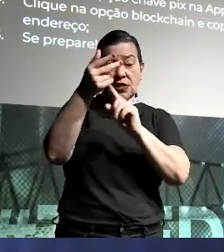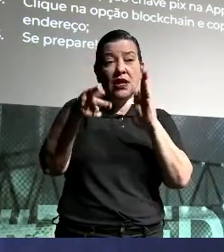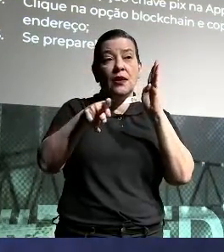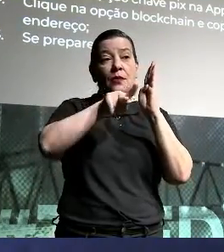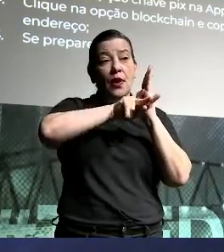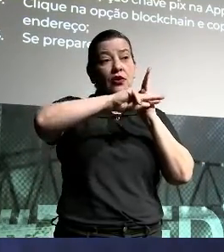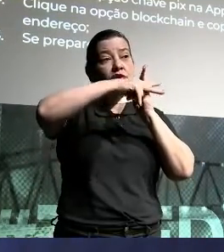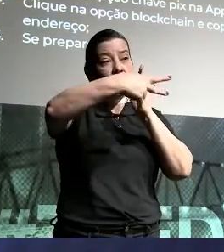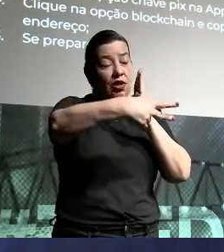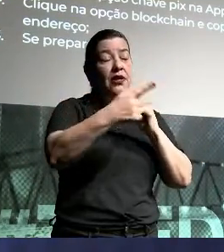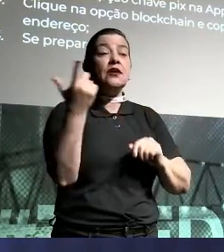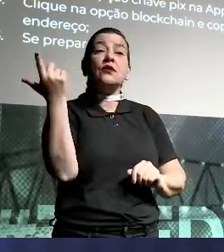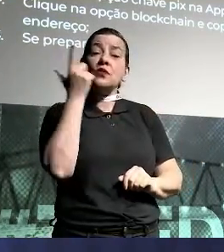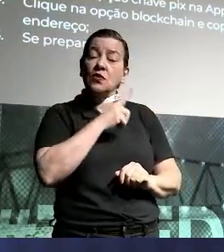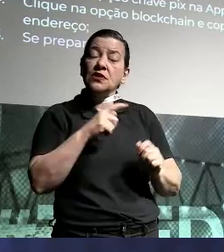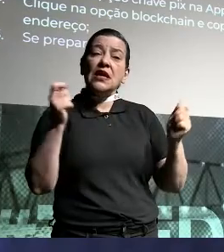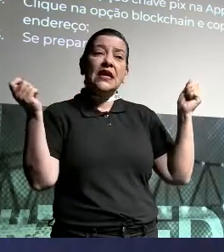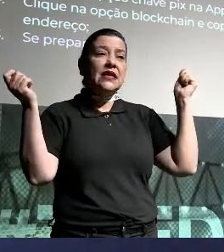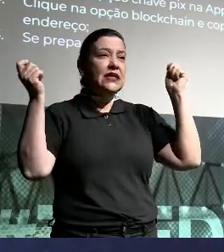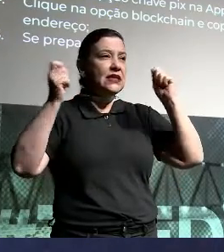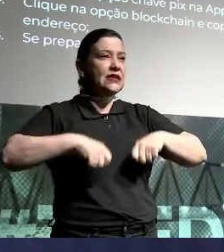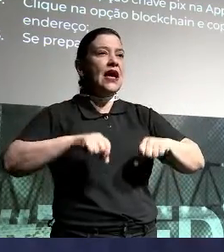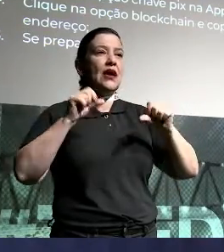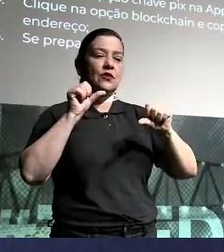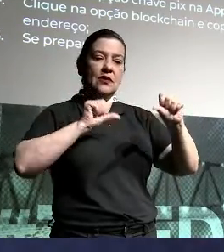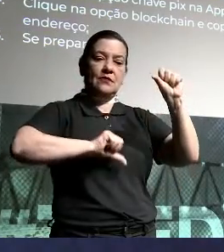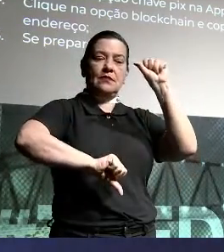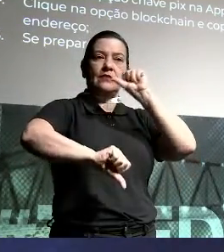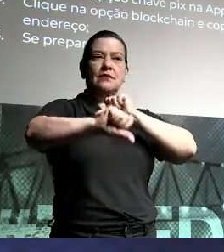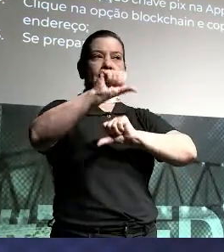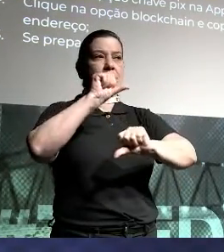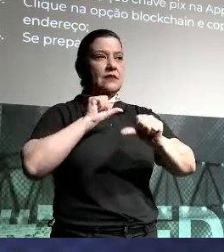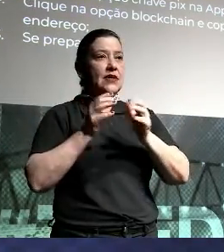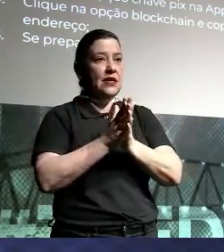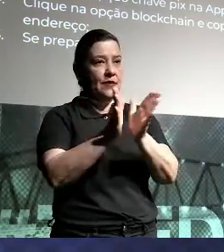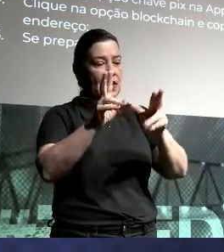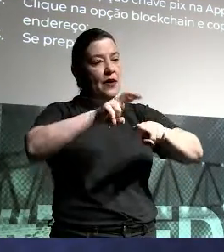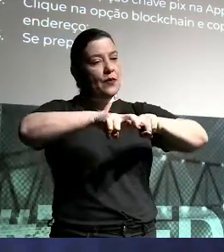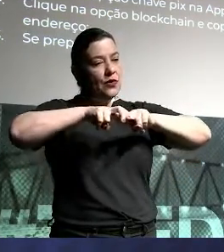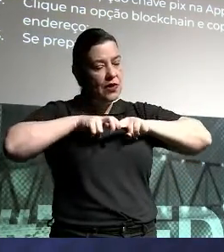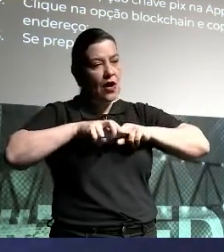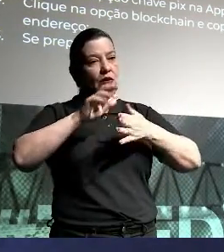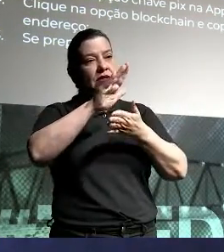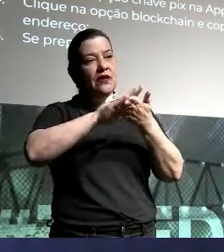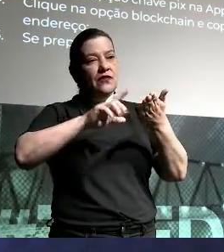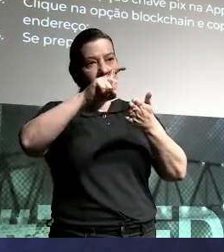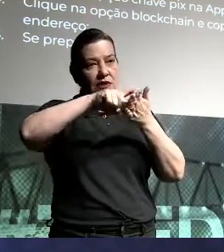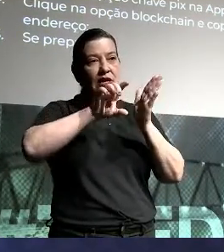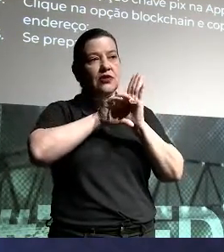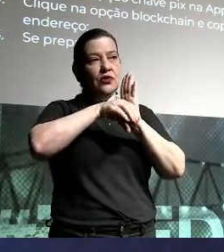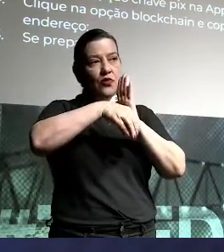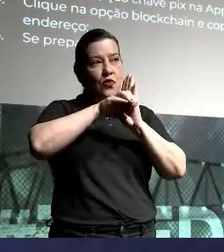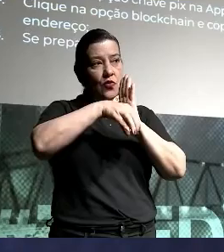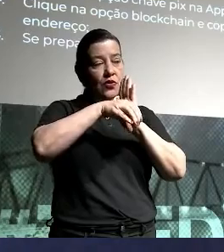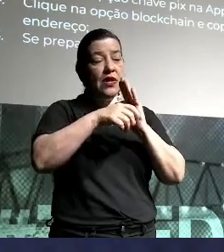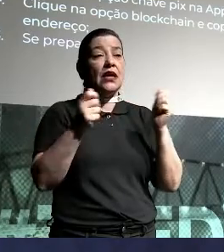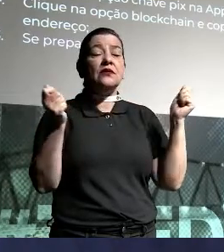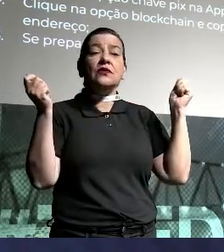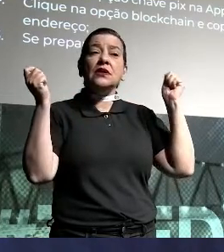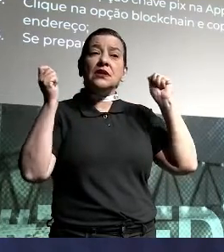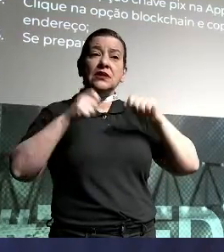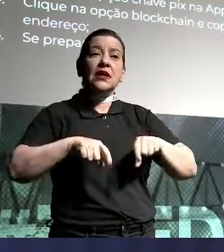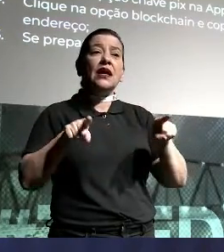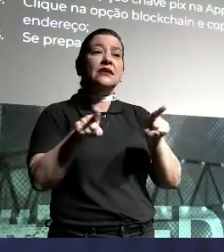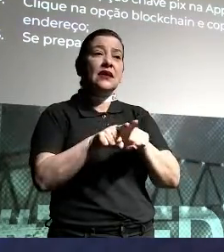etc., a gente consegue desburocratizar esse sistema por conta de algumas funcionalidades que esse conceito tem, e consegue,